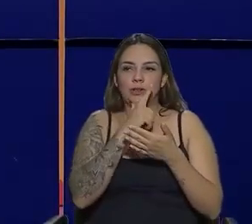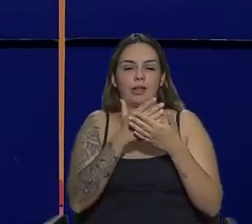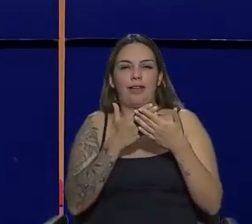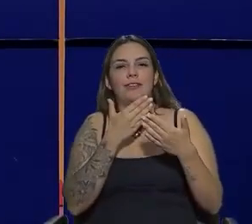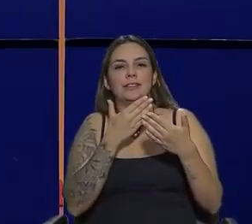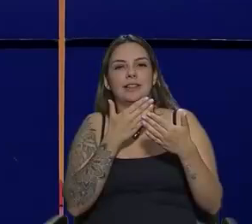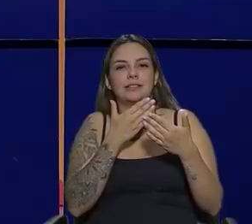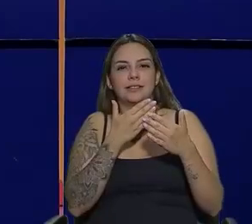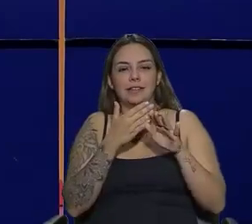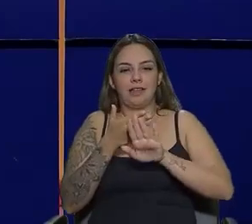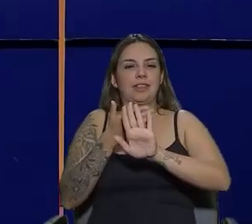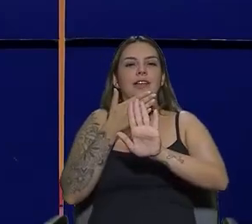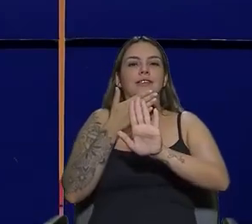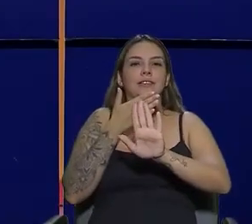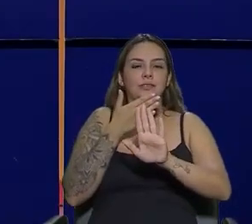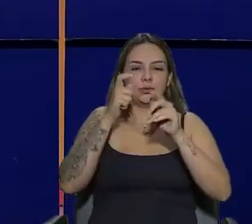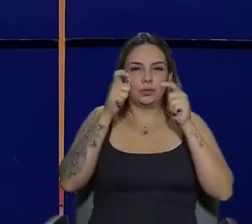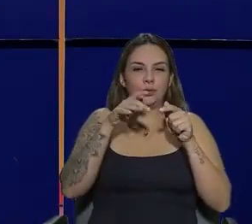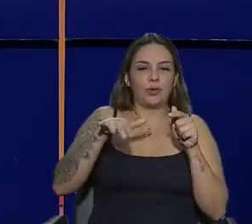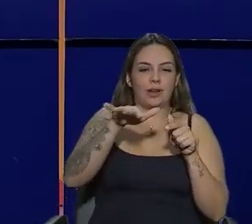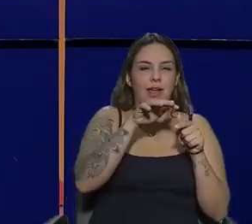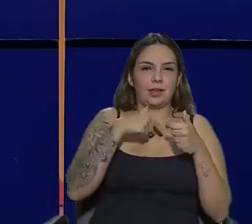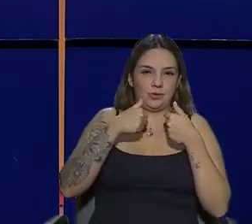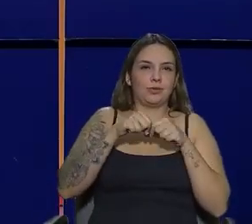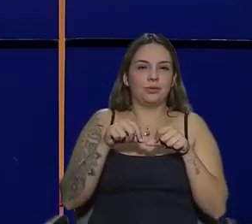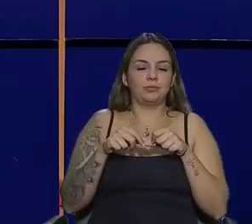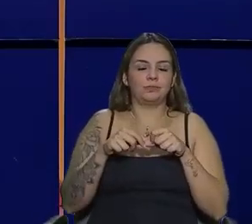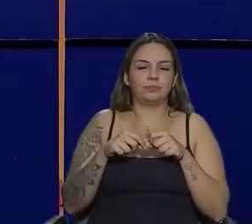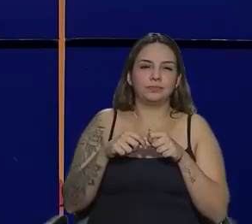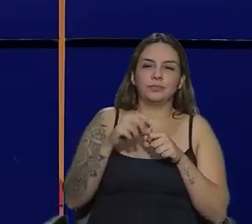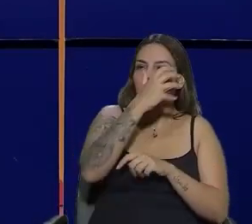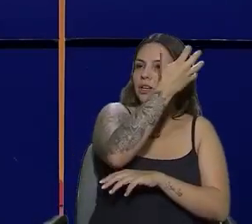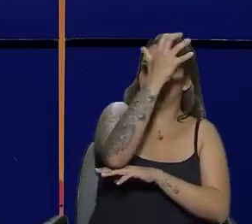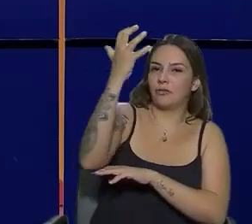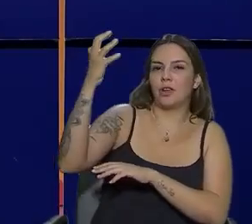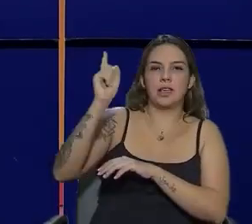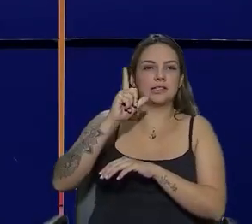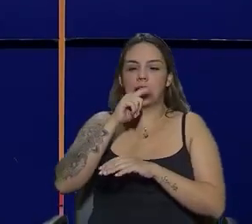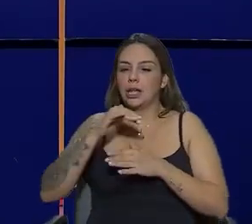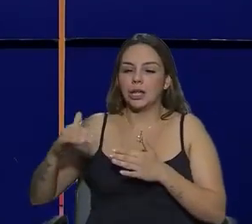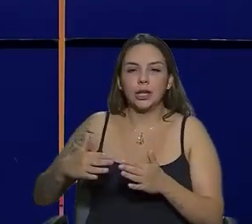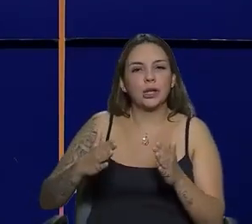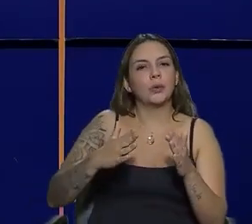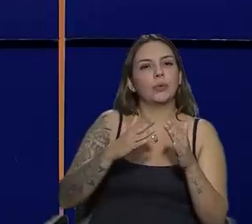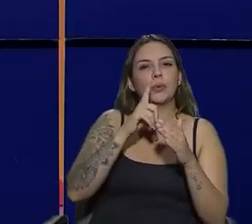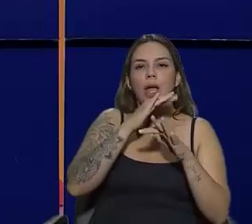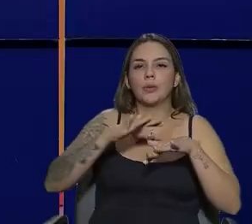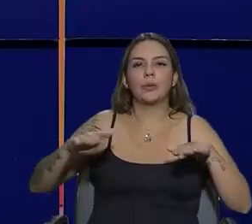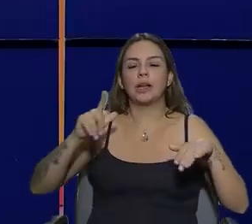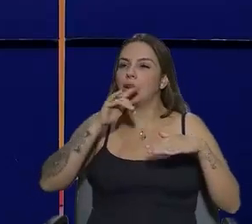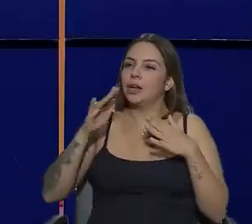afastar de jeito nenhum do espaço que me cerca, nem floresta, nem rios,